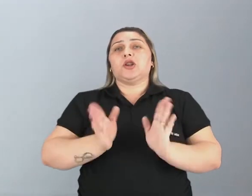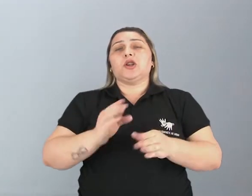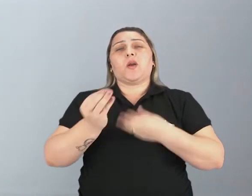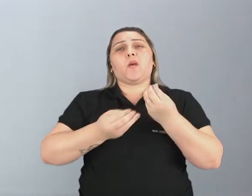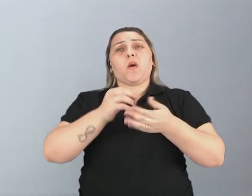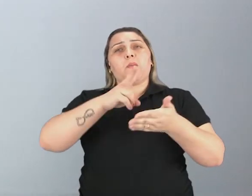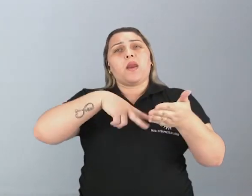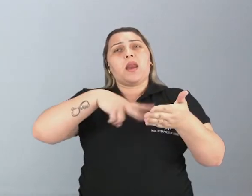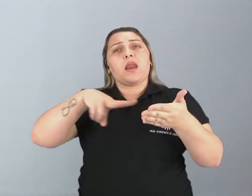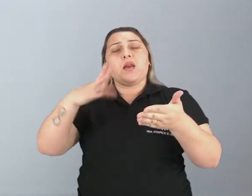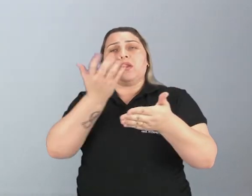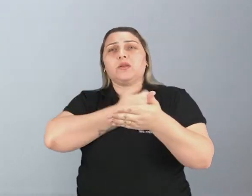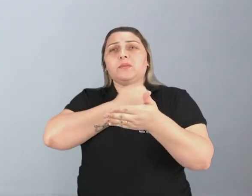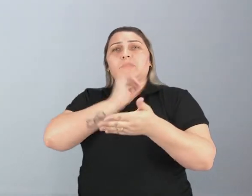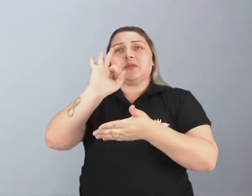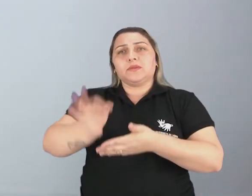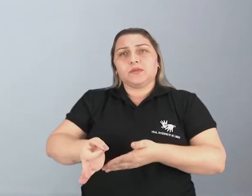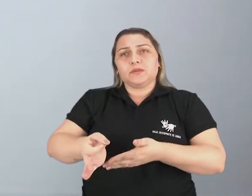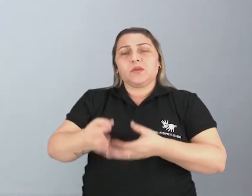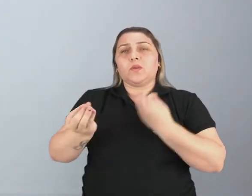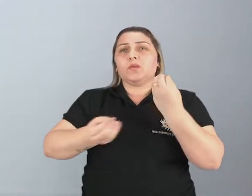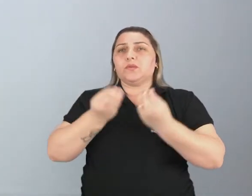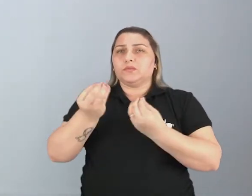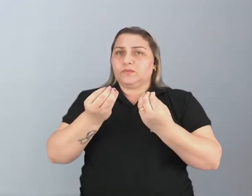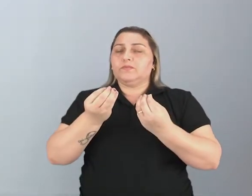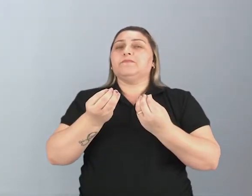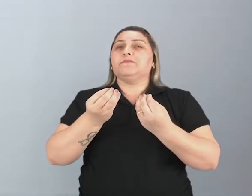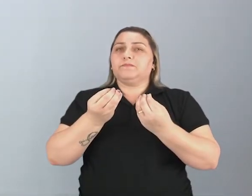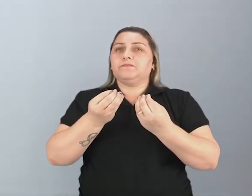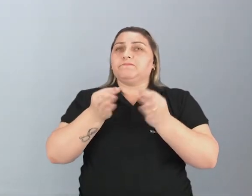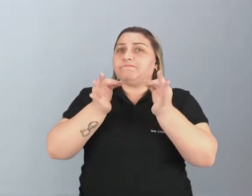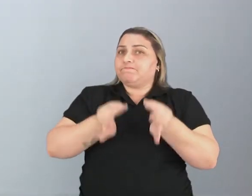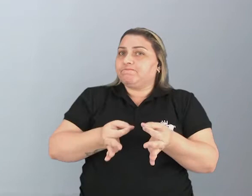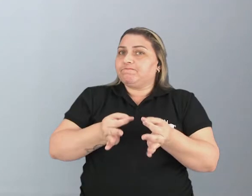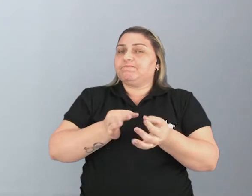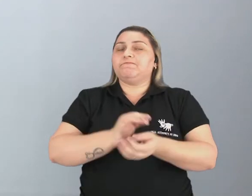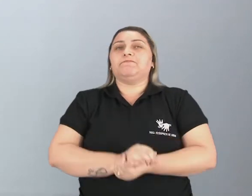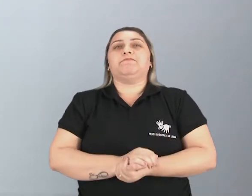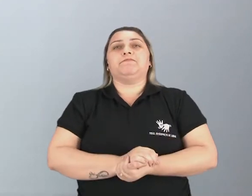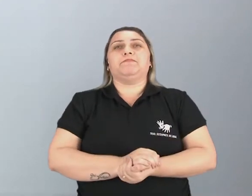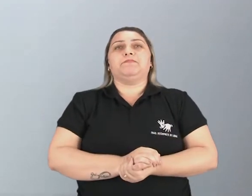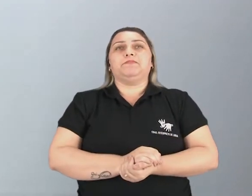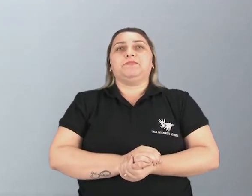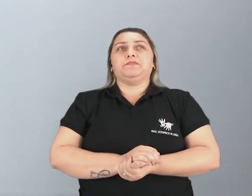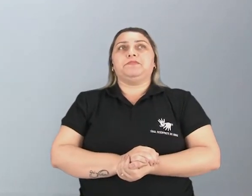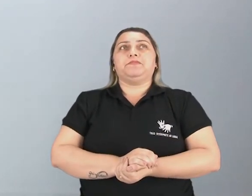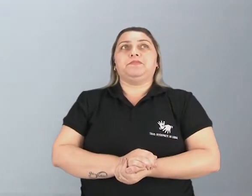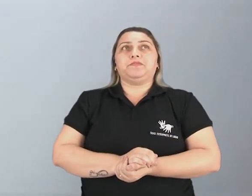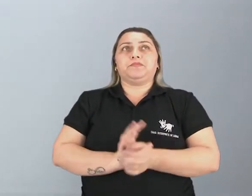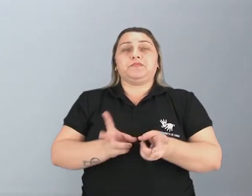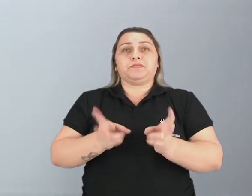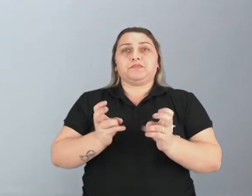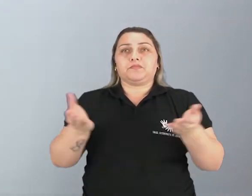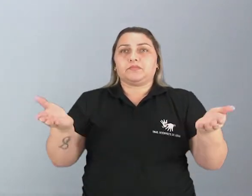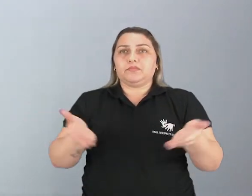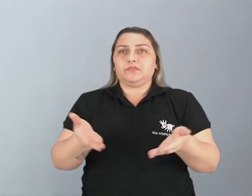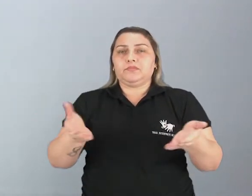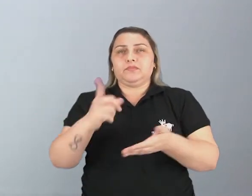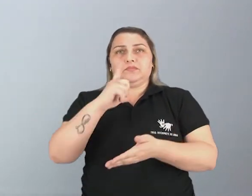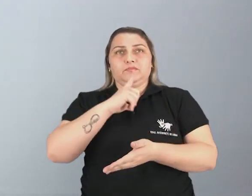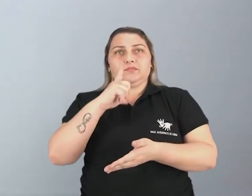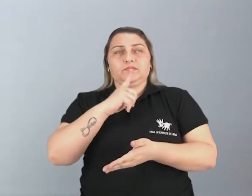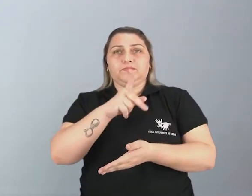como ler esses números da forma convencional, de uma forma correta, né? Então você percebe, agora eu